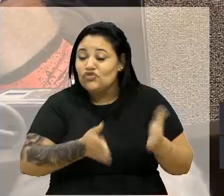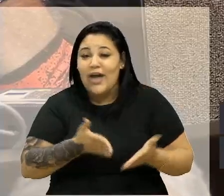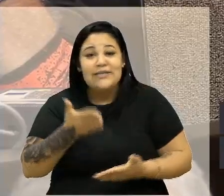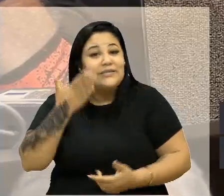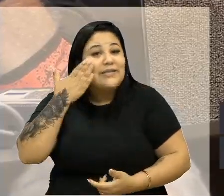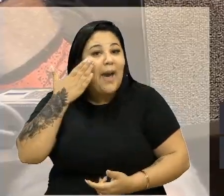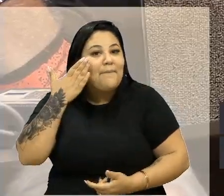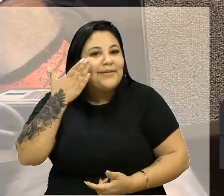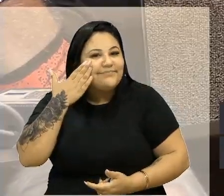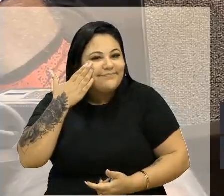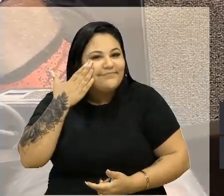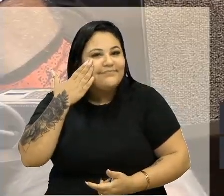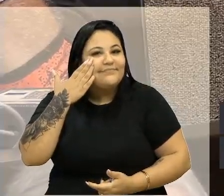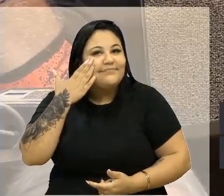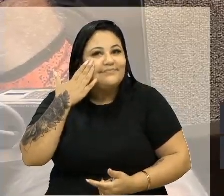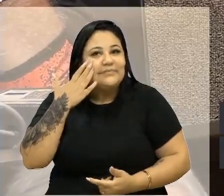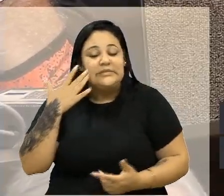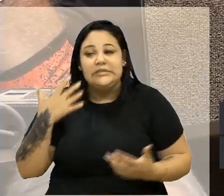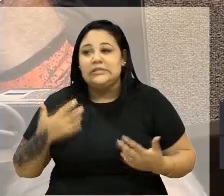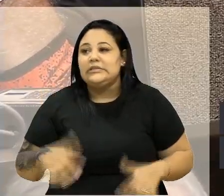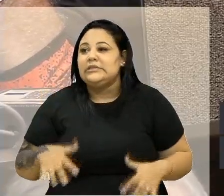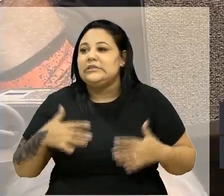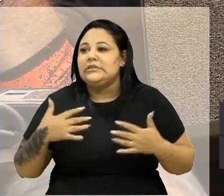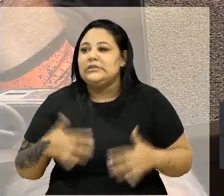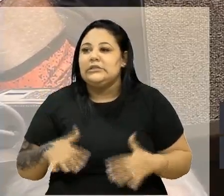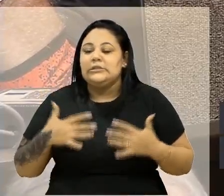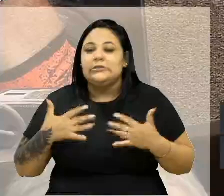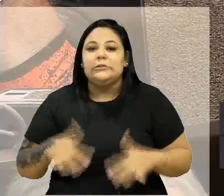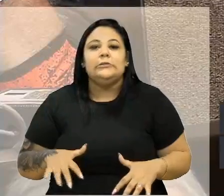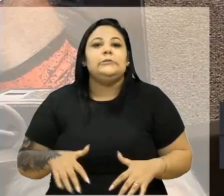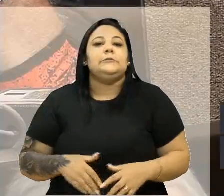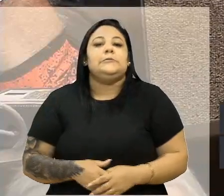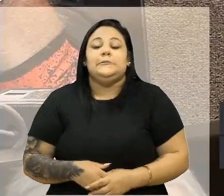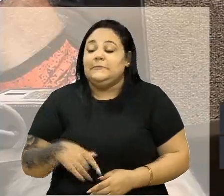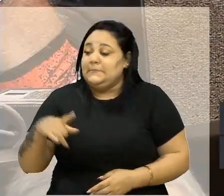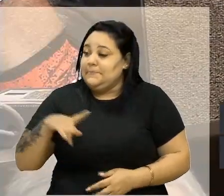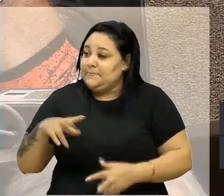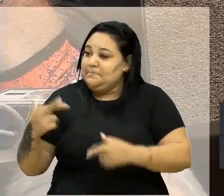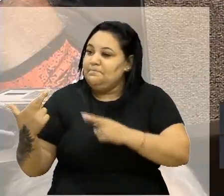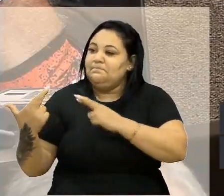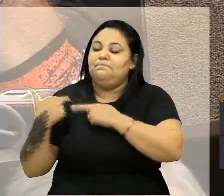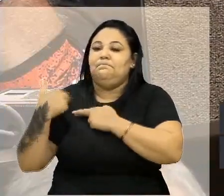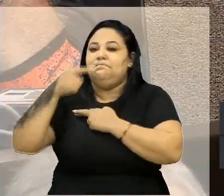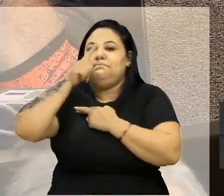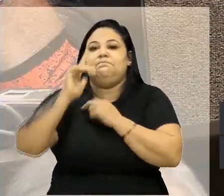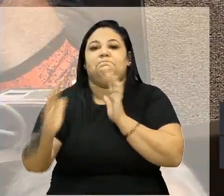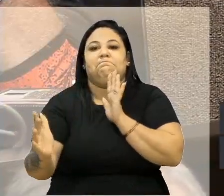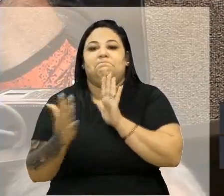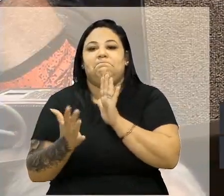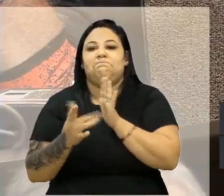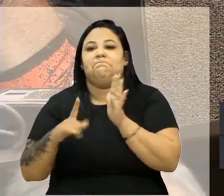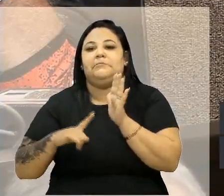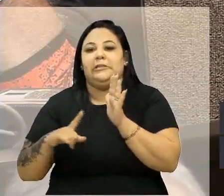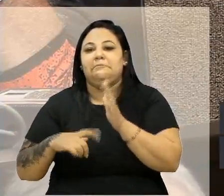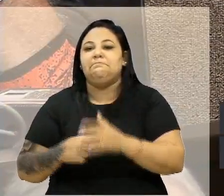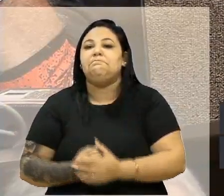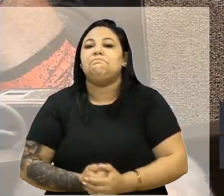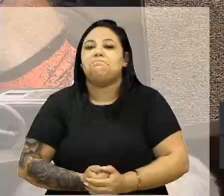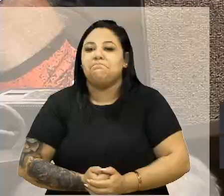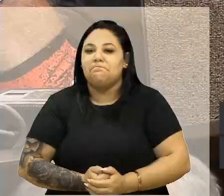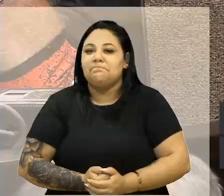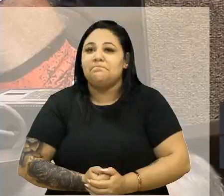do tamanho da responsabilidade que vão ter para poder gerar toda essa questão. Então não